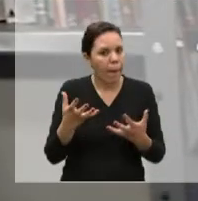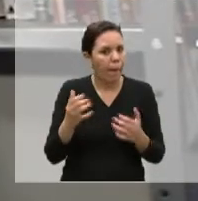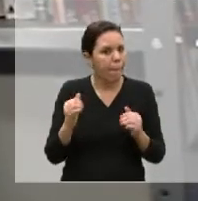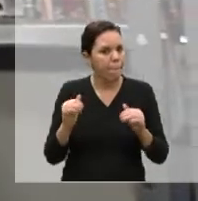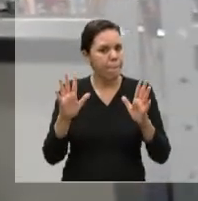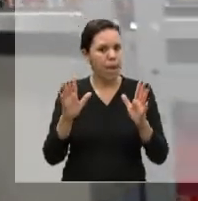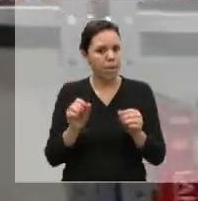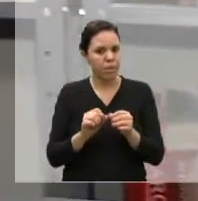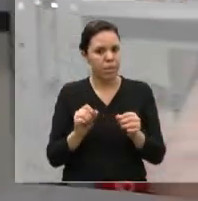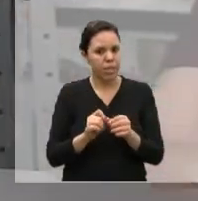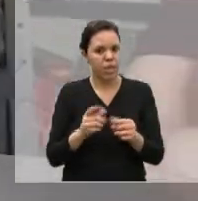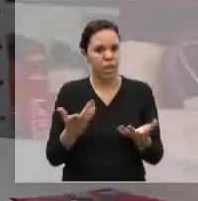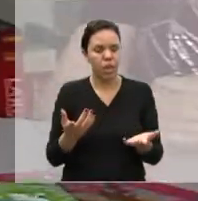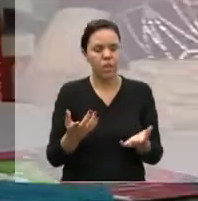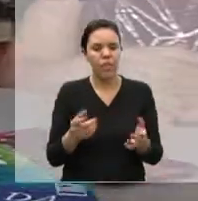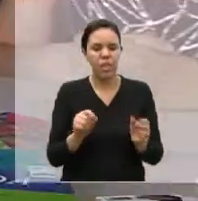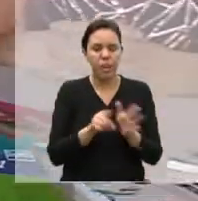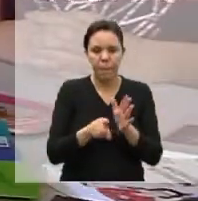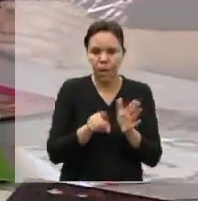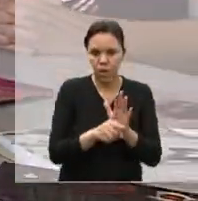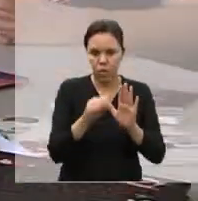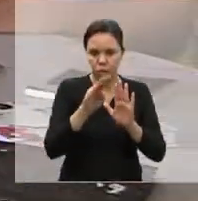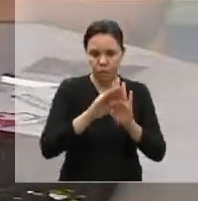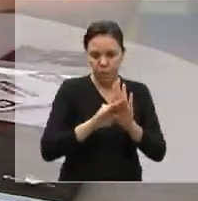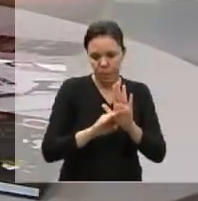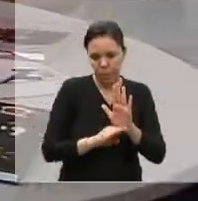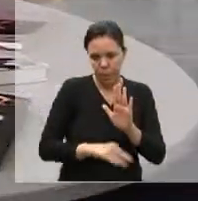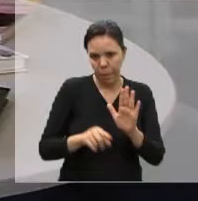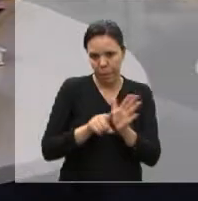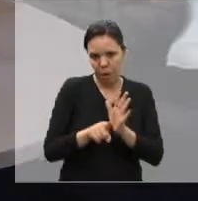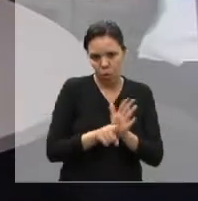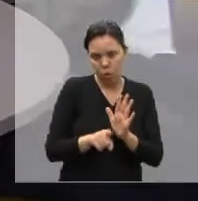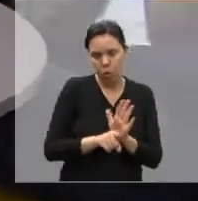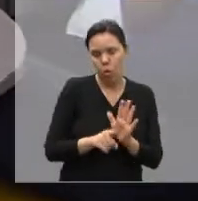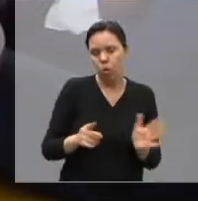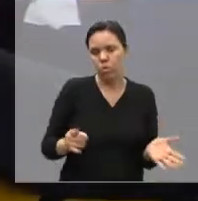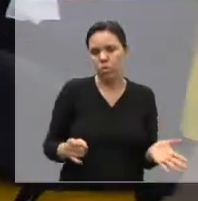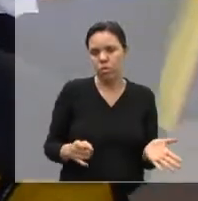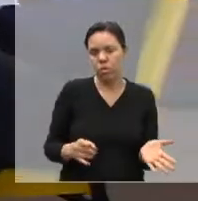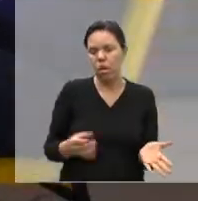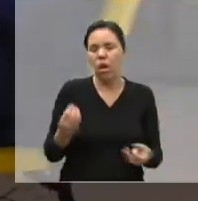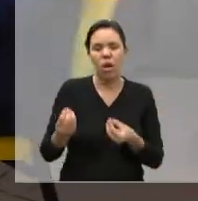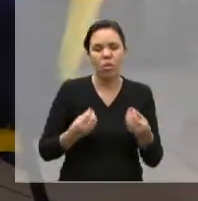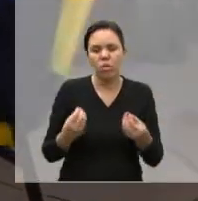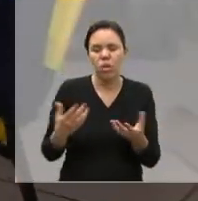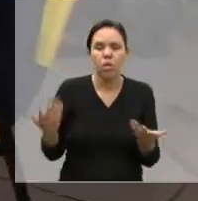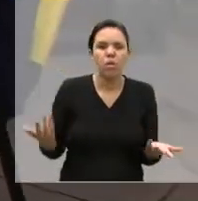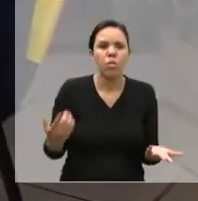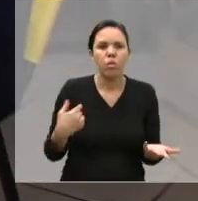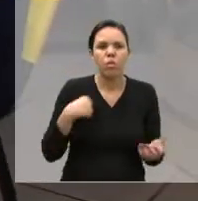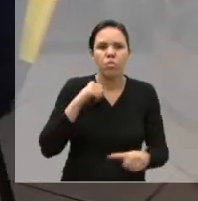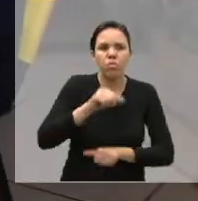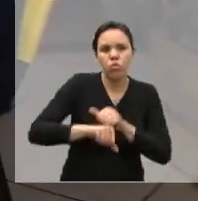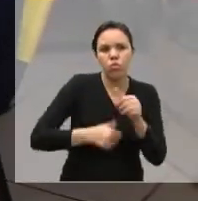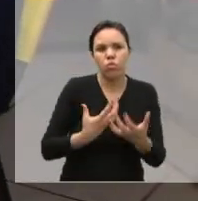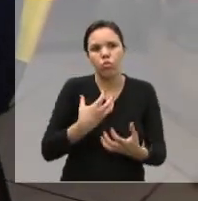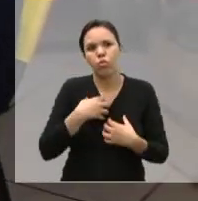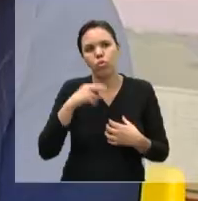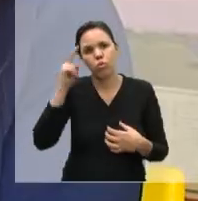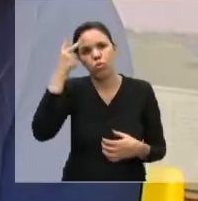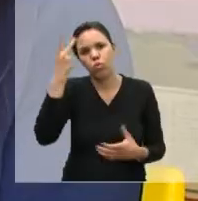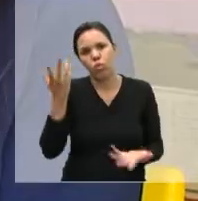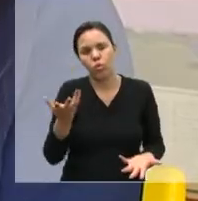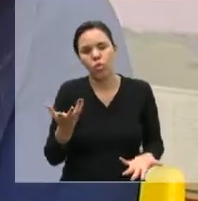um pouco melhor. Você já consegue ver, Angélica, esse impacto? Então, como foi nos finais de semana de junho, né, e logo em seguida a gente entrou em recesso em